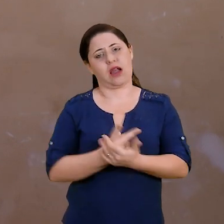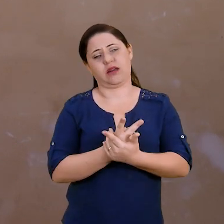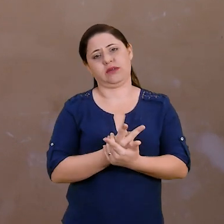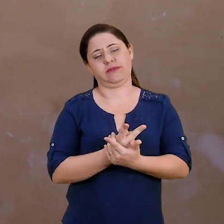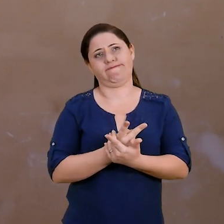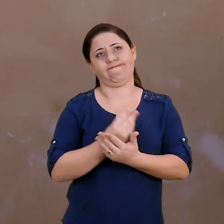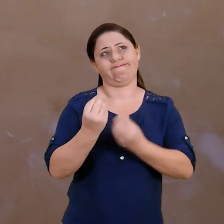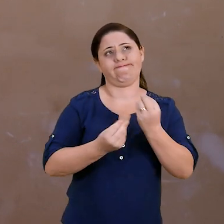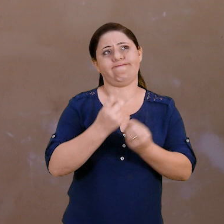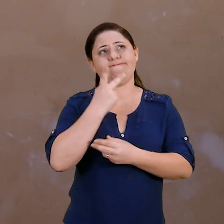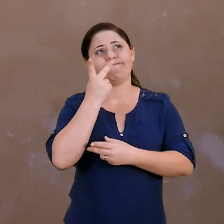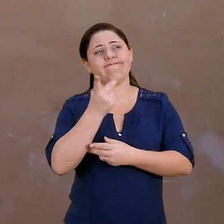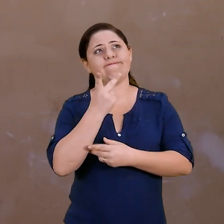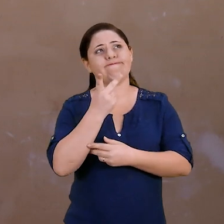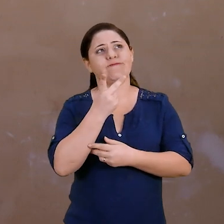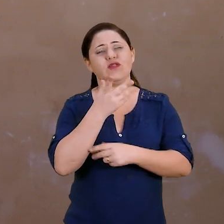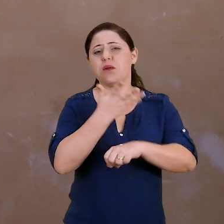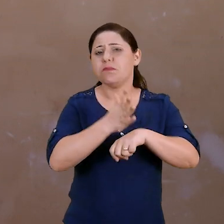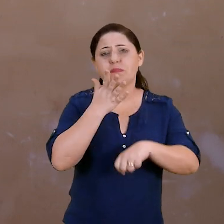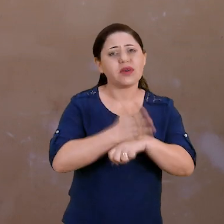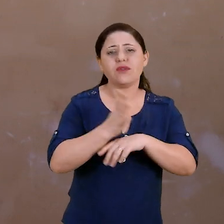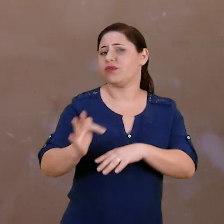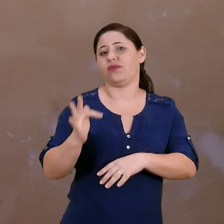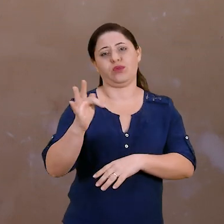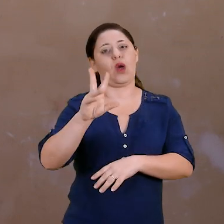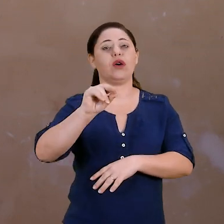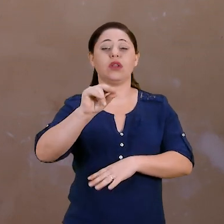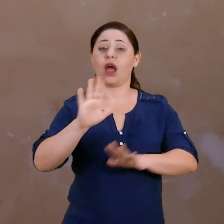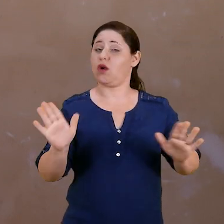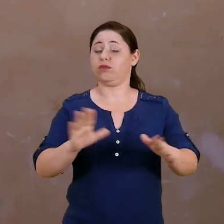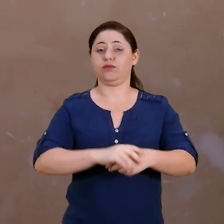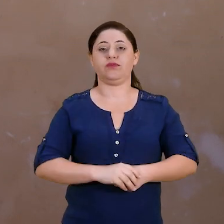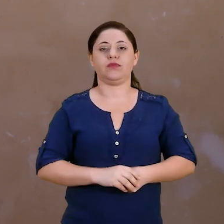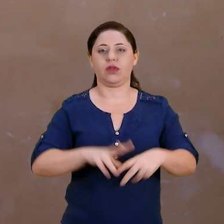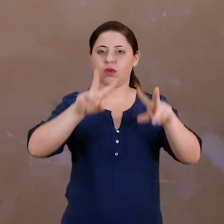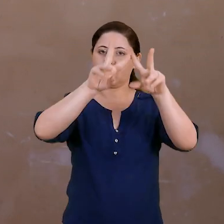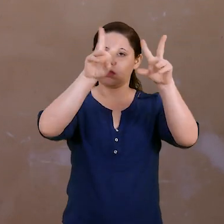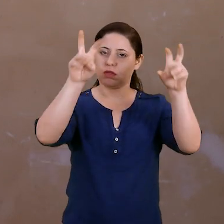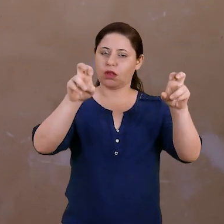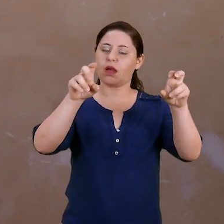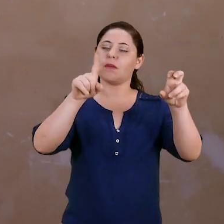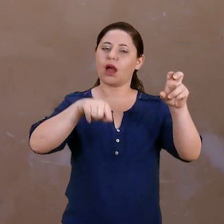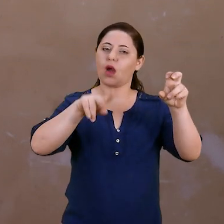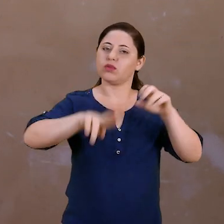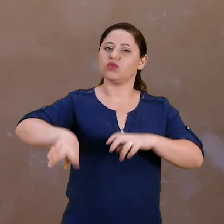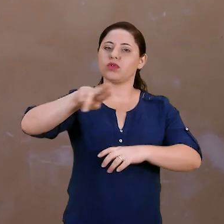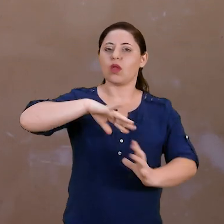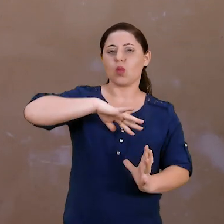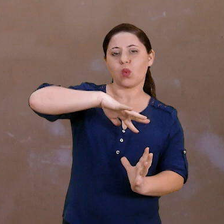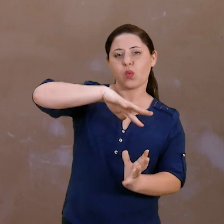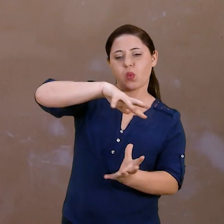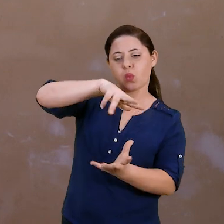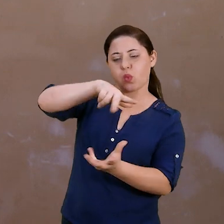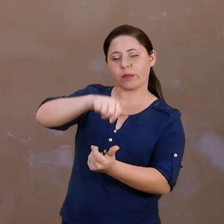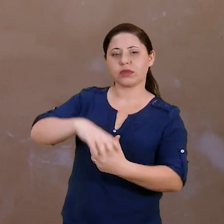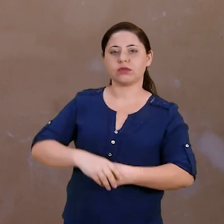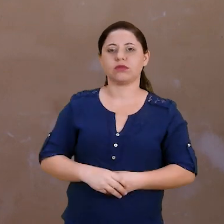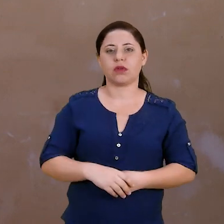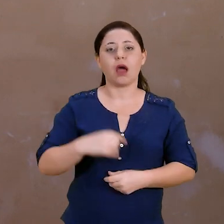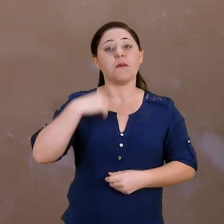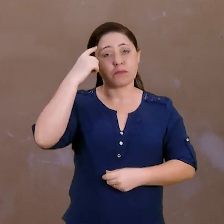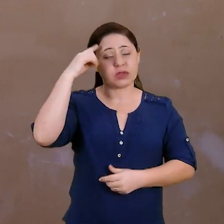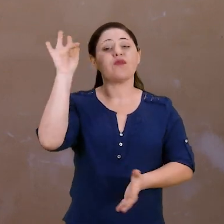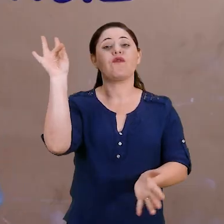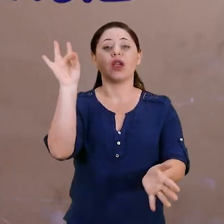não vão, como que eu posso dizer? Não vão praticar isso no futuro e esse tema é muito abordado no